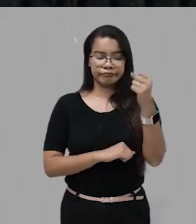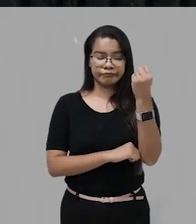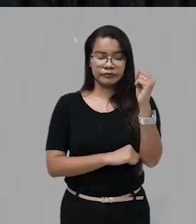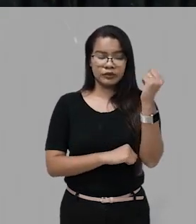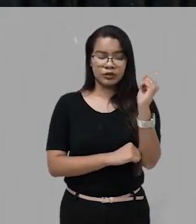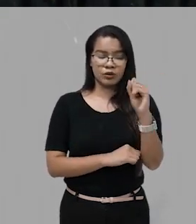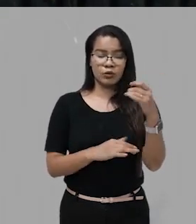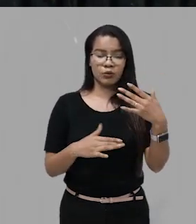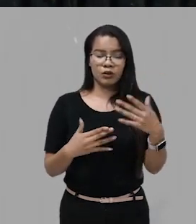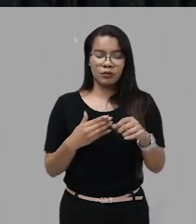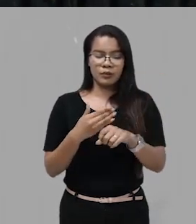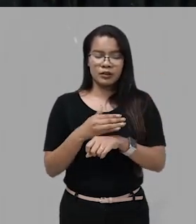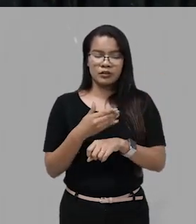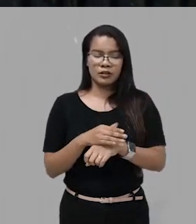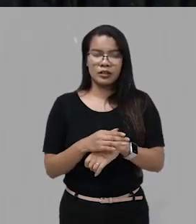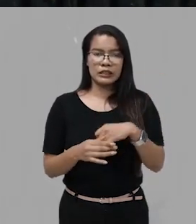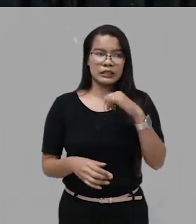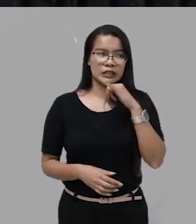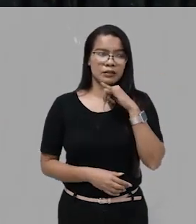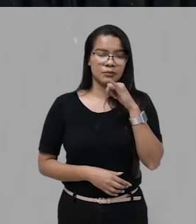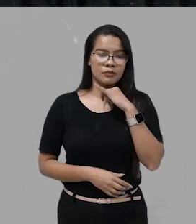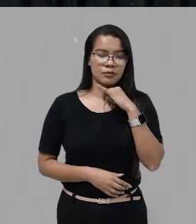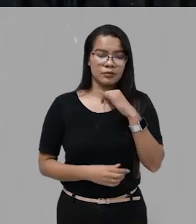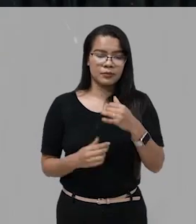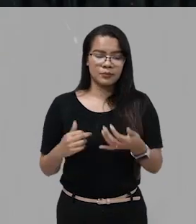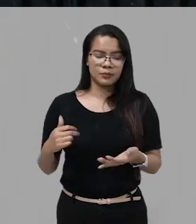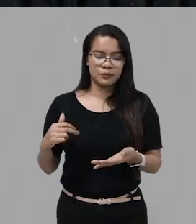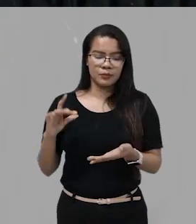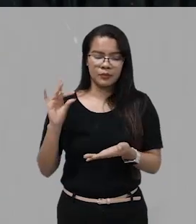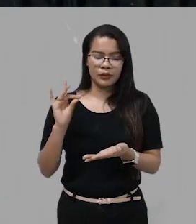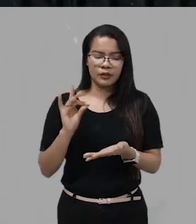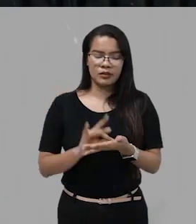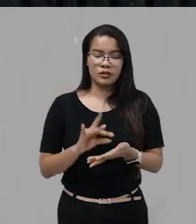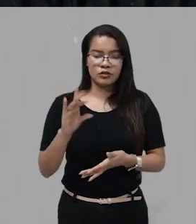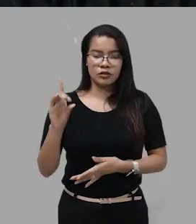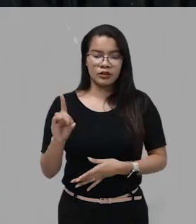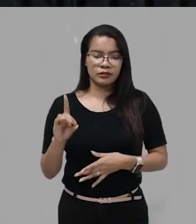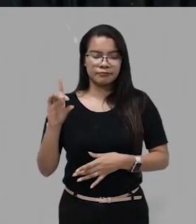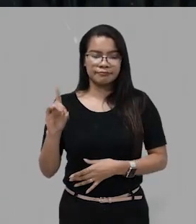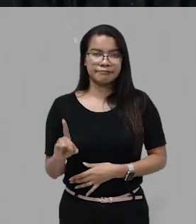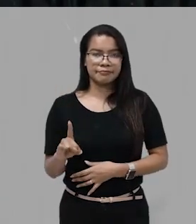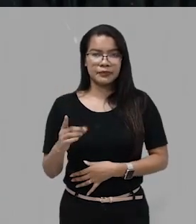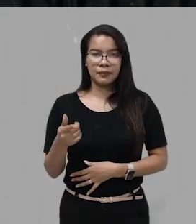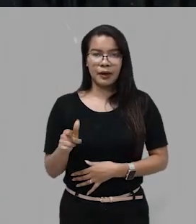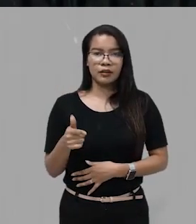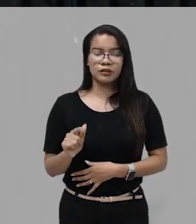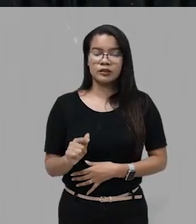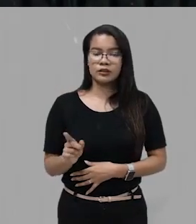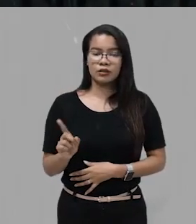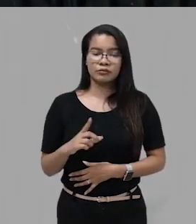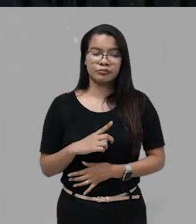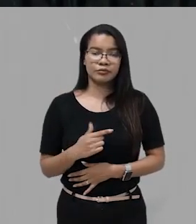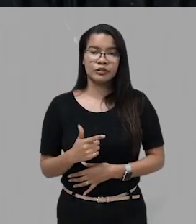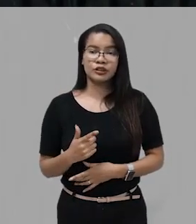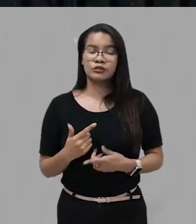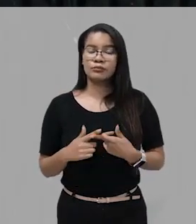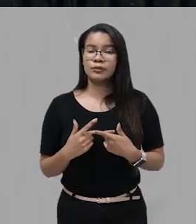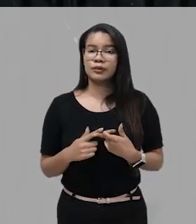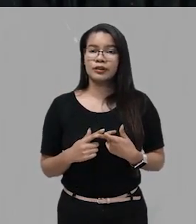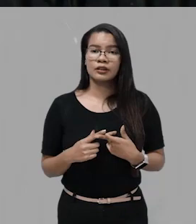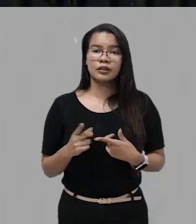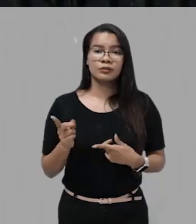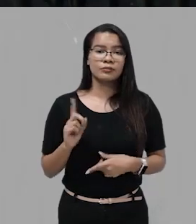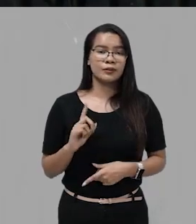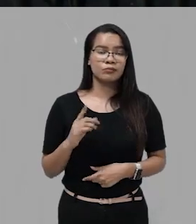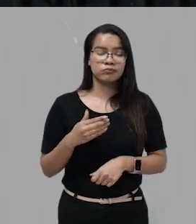estava na prática, por exemplo, de um salto triplo, de realizar direita a direita. Não tive. Por quê? Porque eu